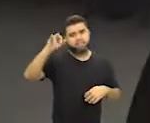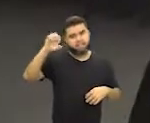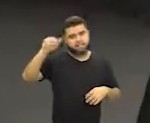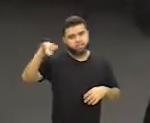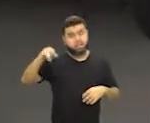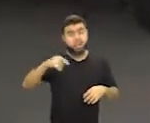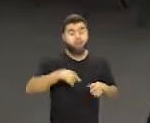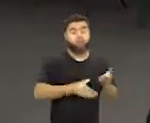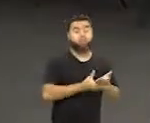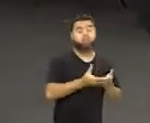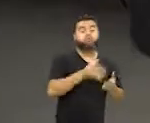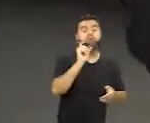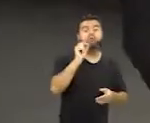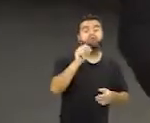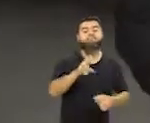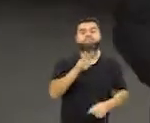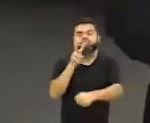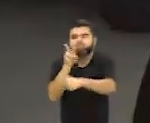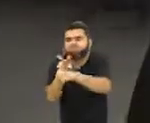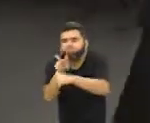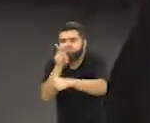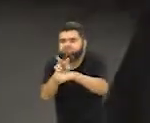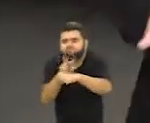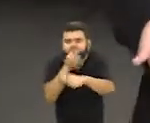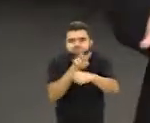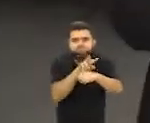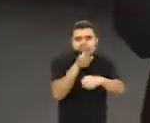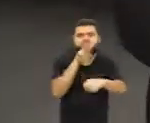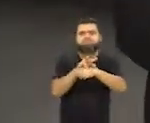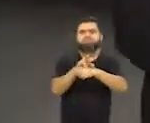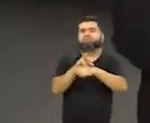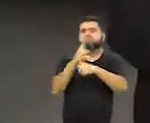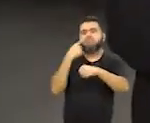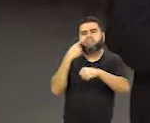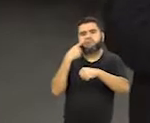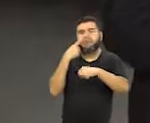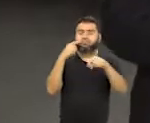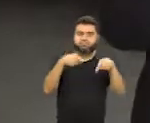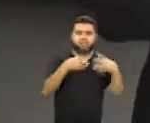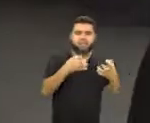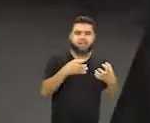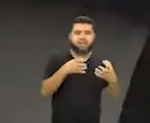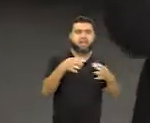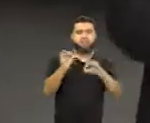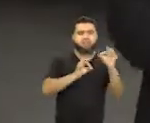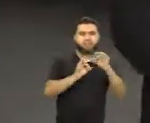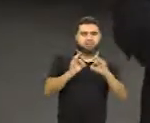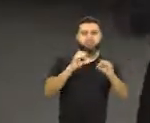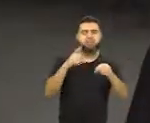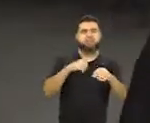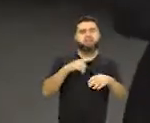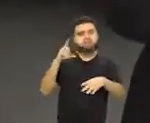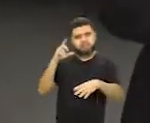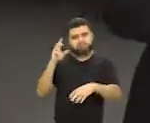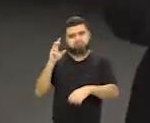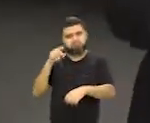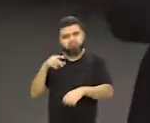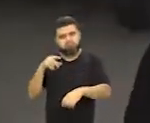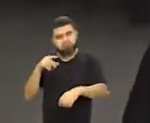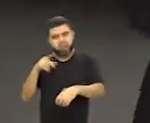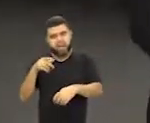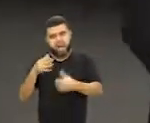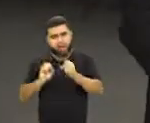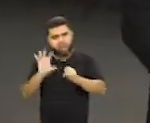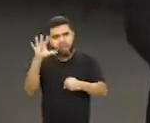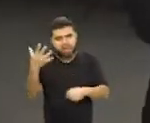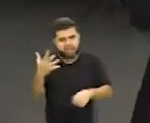o Conselho vai vir como fiscalizador para essa implementação, né? Então a gente quer sim que o Plano Municipal Viver Sem